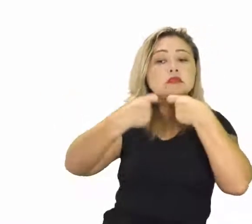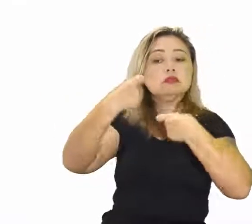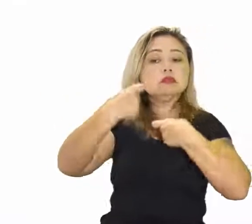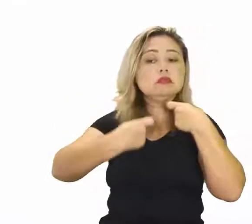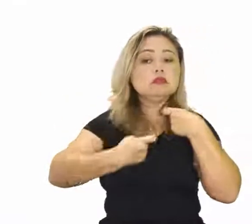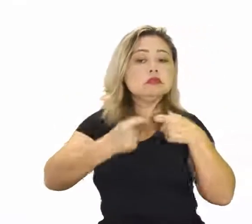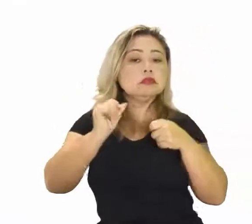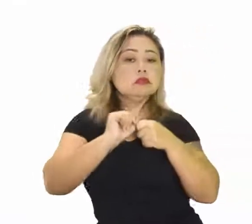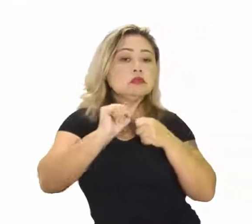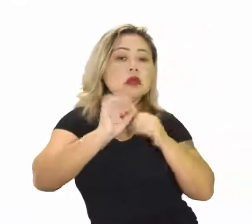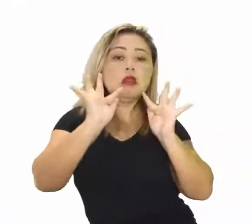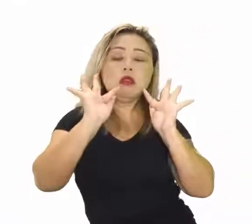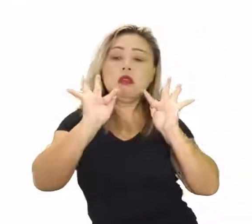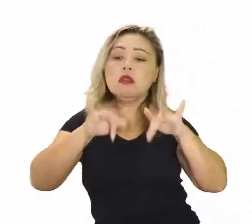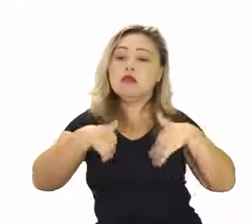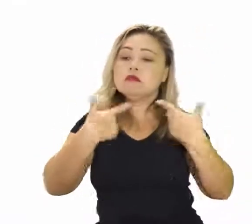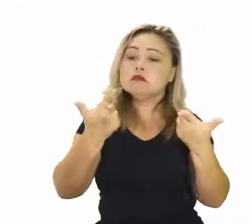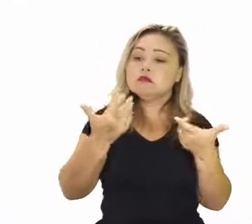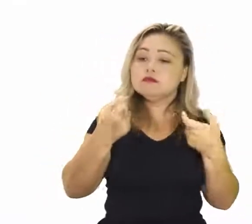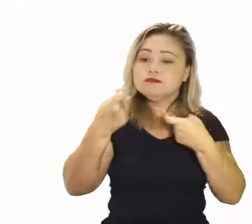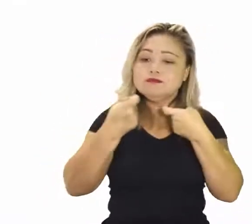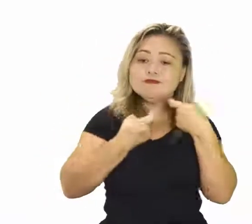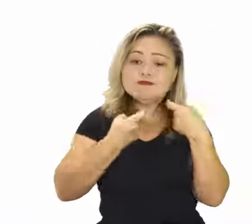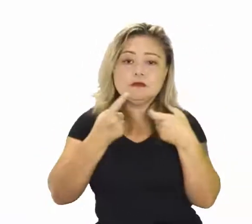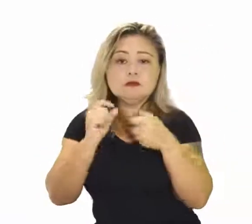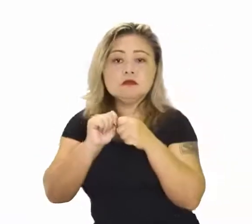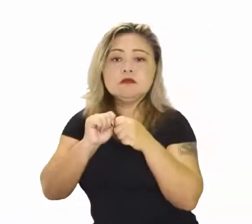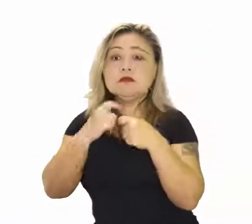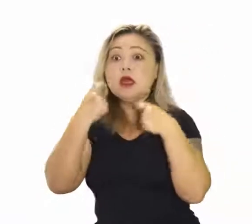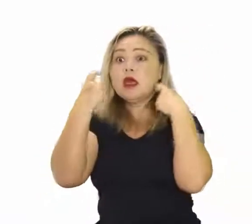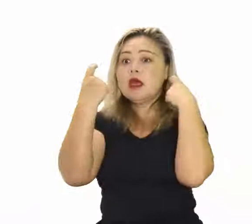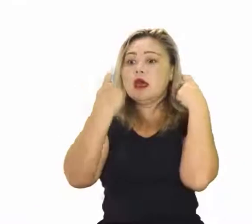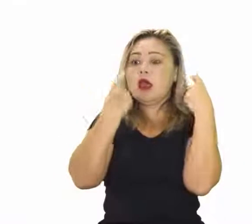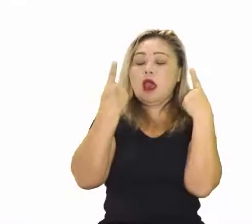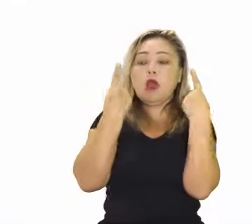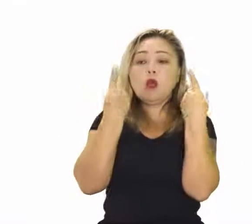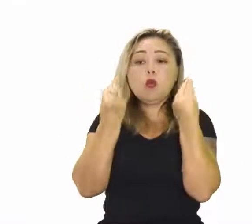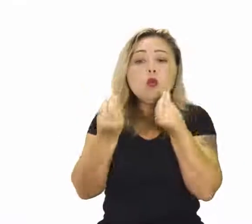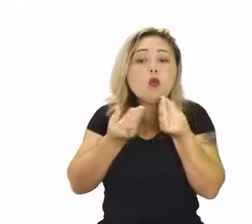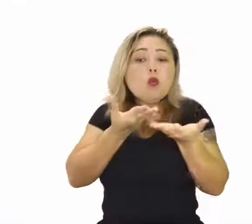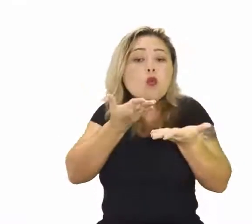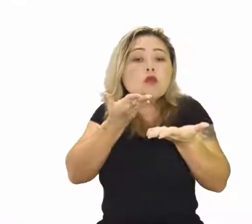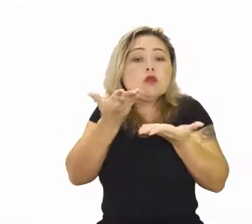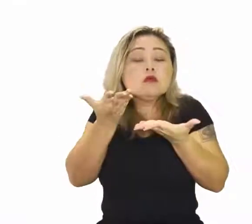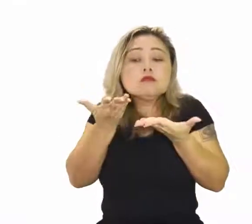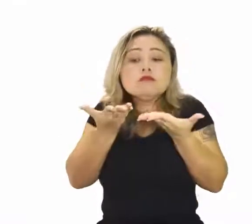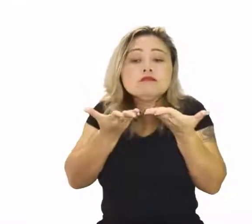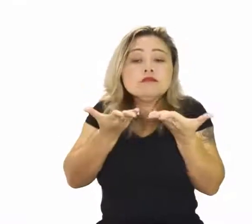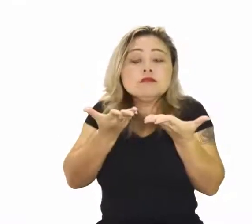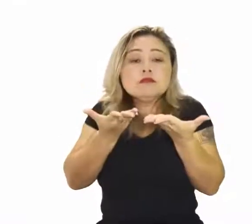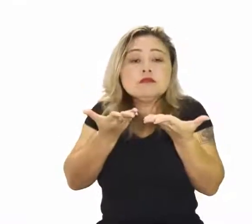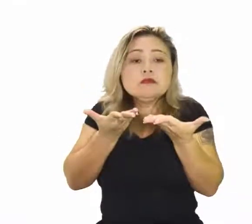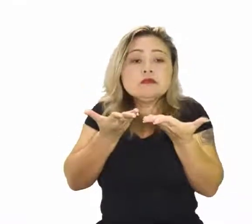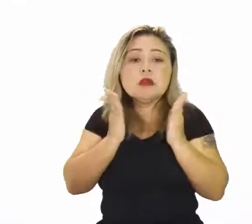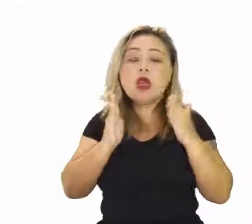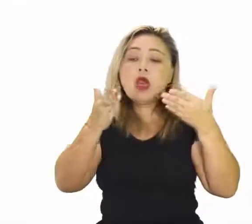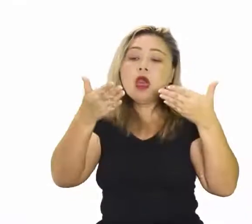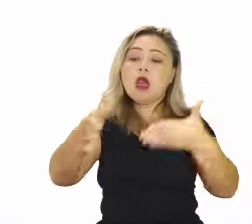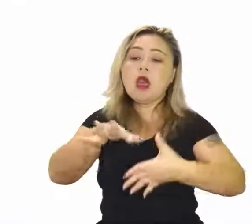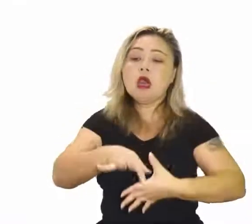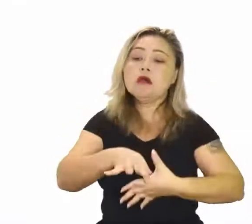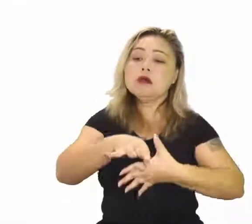No final do conflito, a preocupação seria ao tratamento a ser